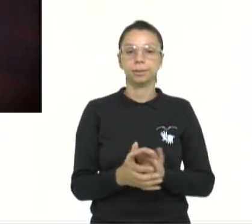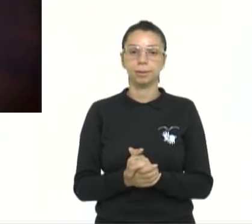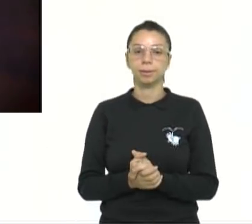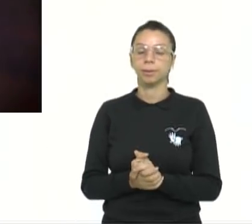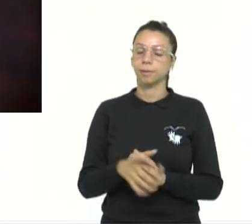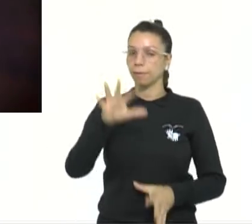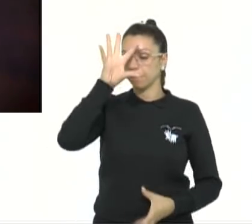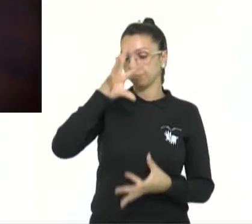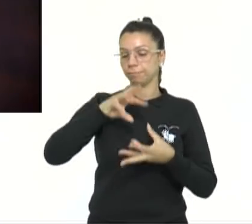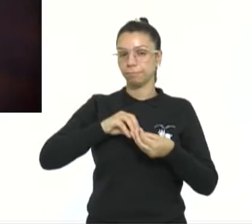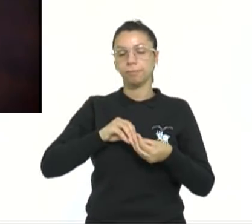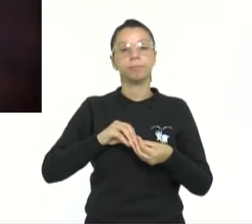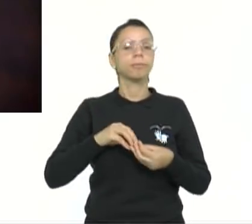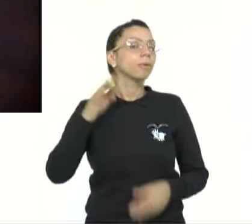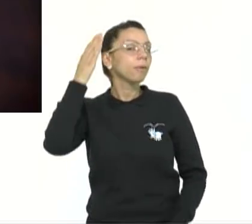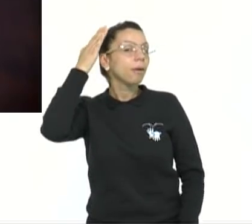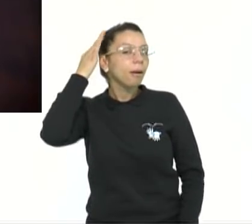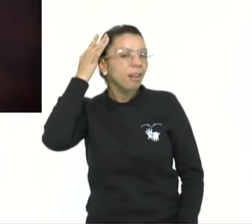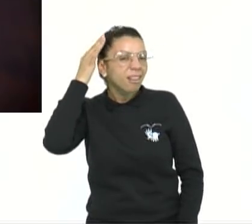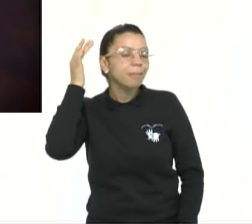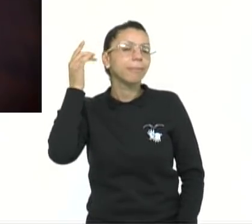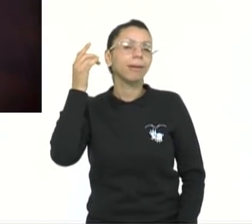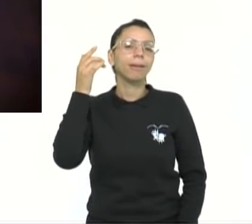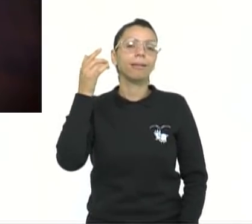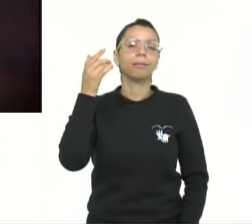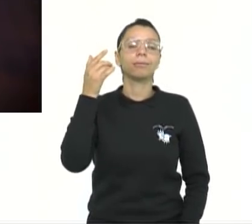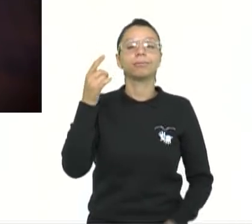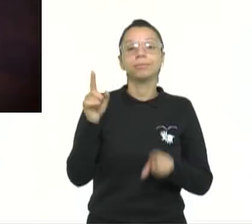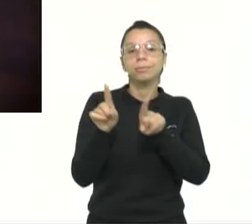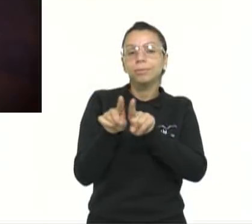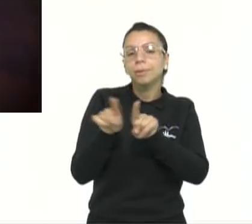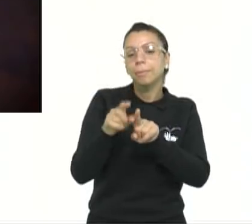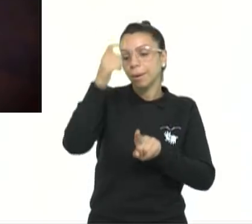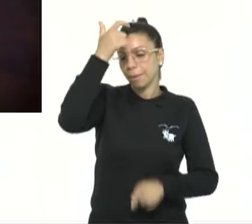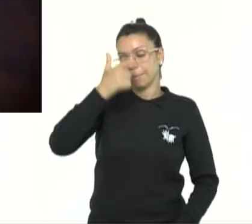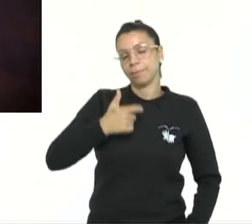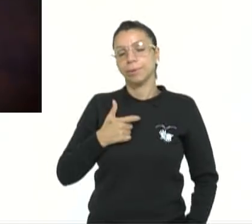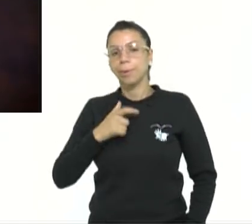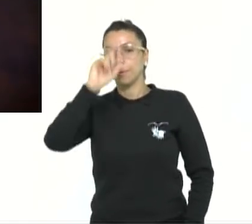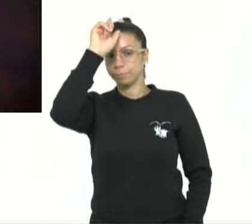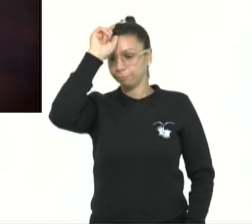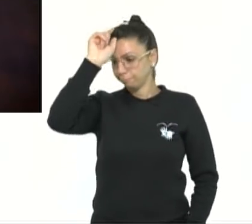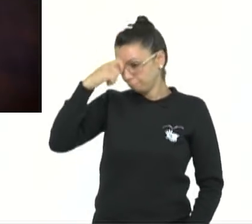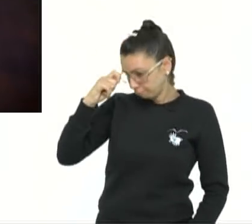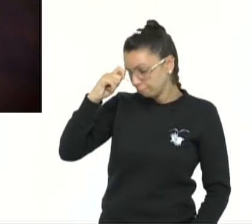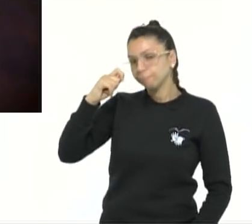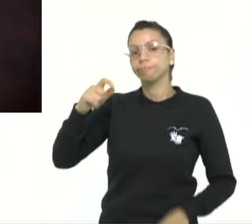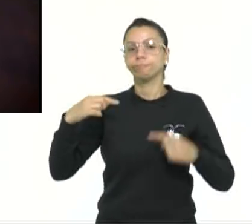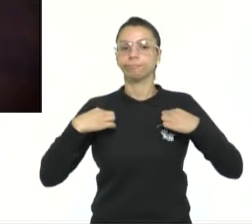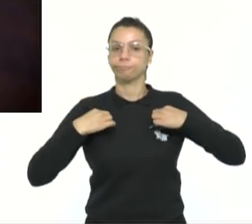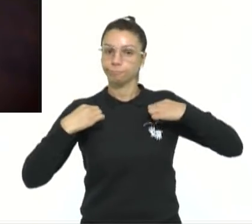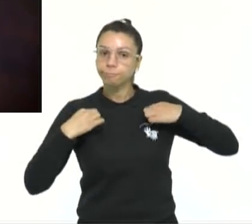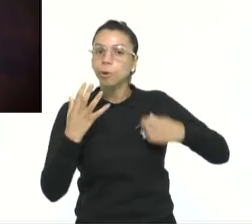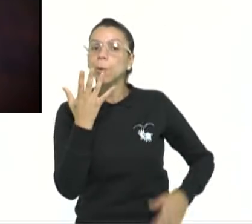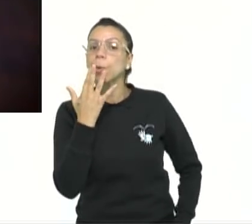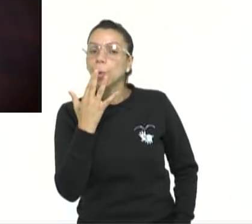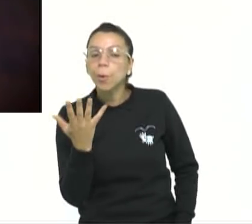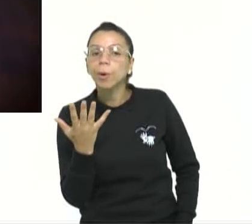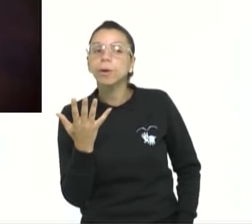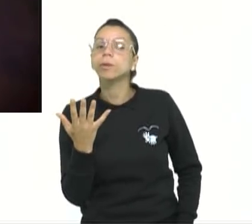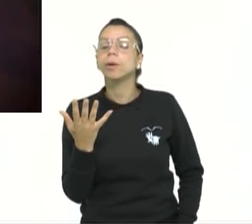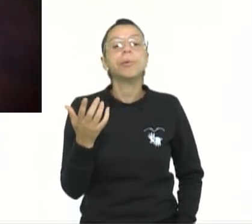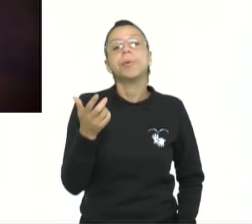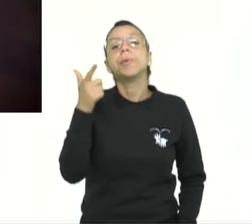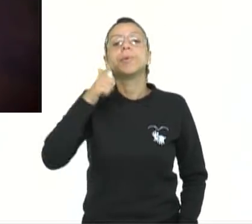vai associando a cor do cabelo, se o personagem usa boné, a cor da camiseta, né? E você